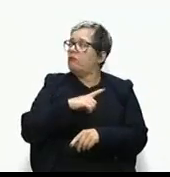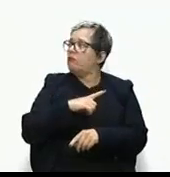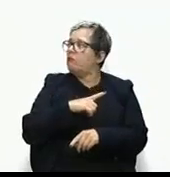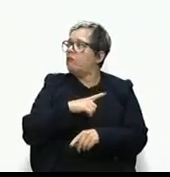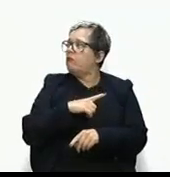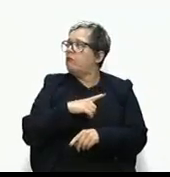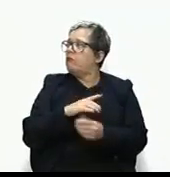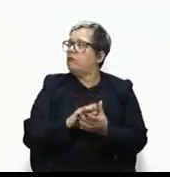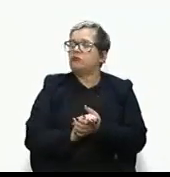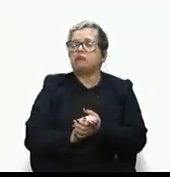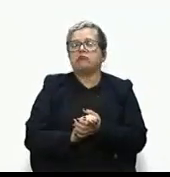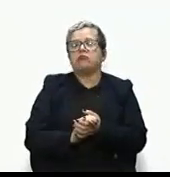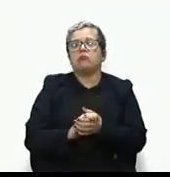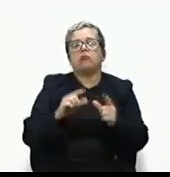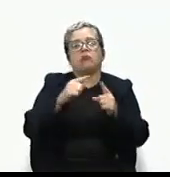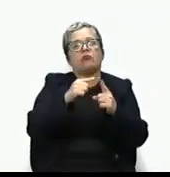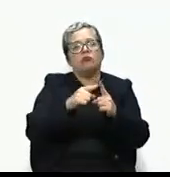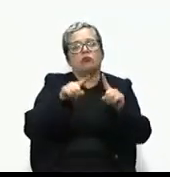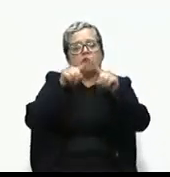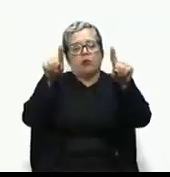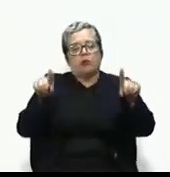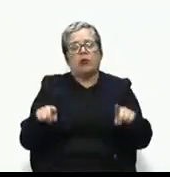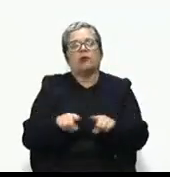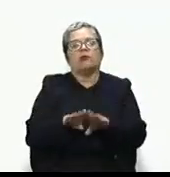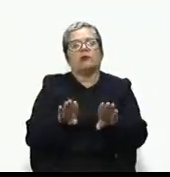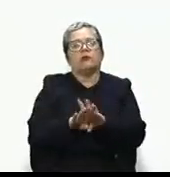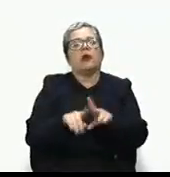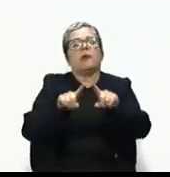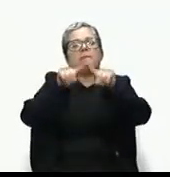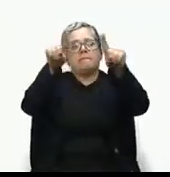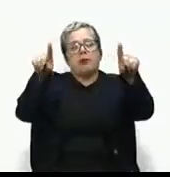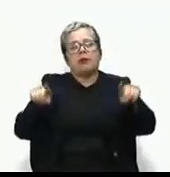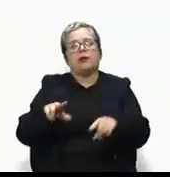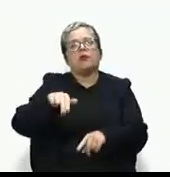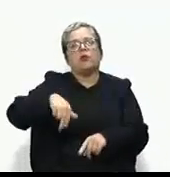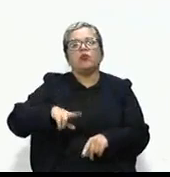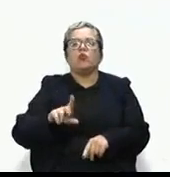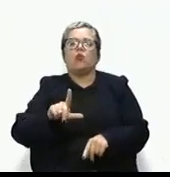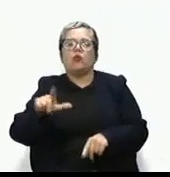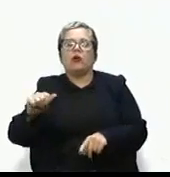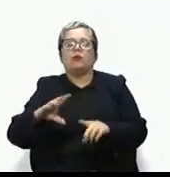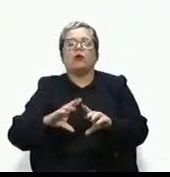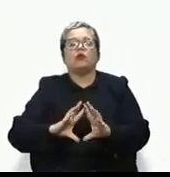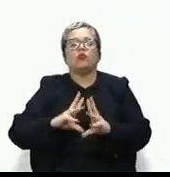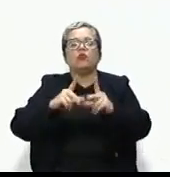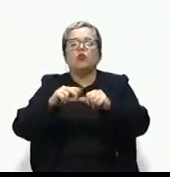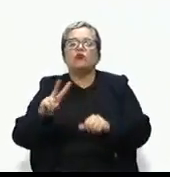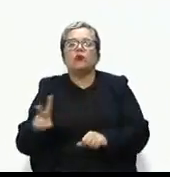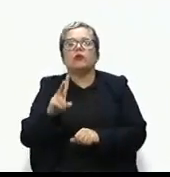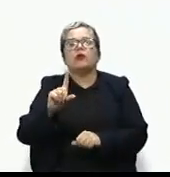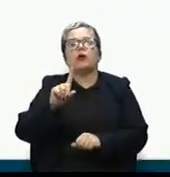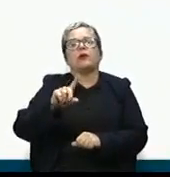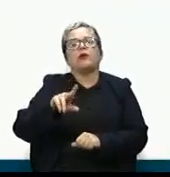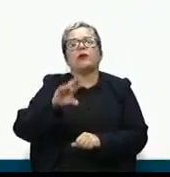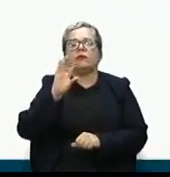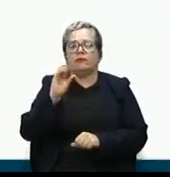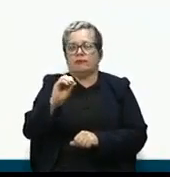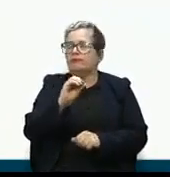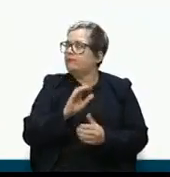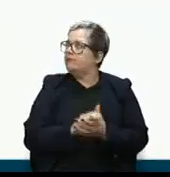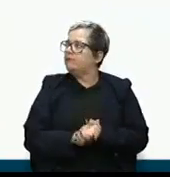ela do tipo quadrado, ela também vai se chamar matriz nula, porque todos os valores são iguais a